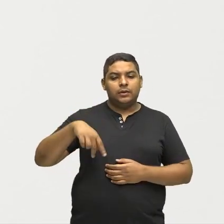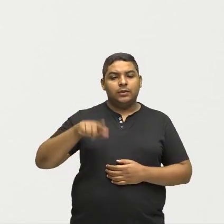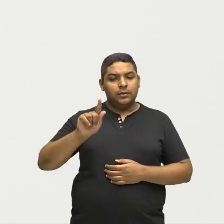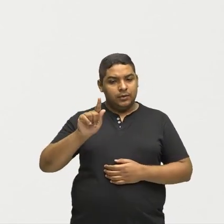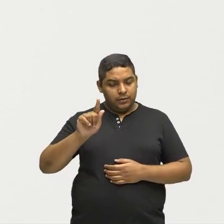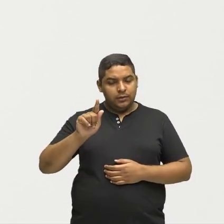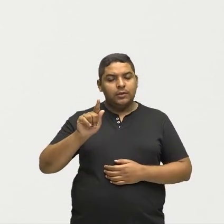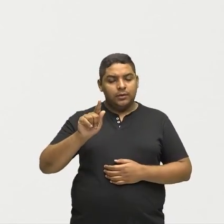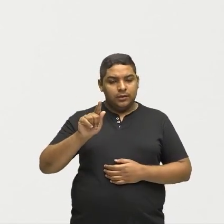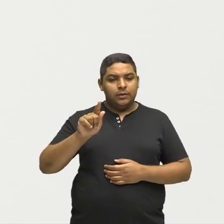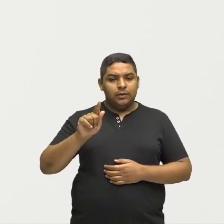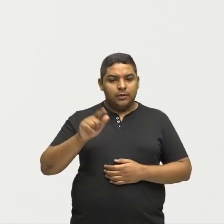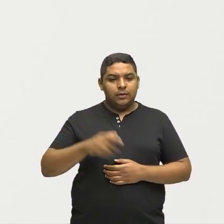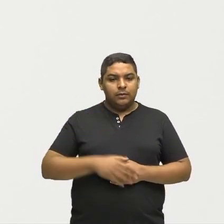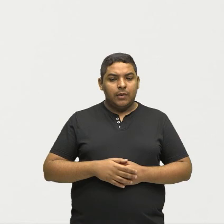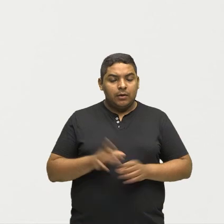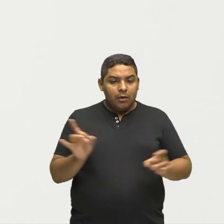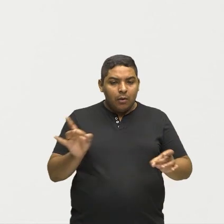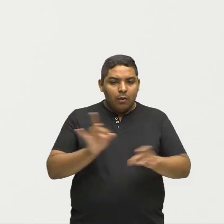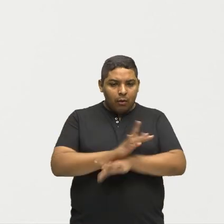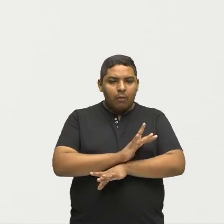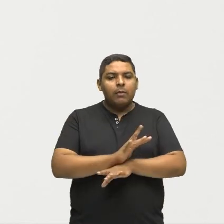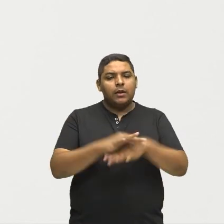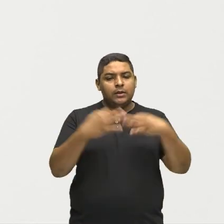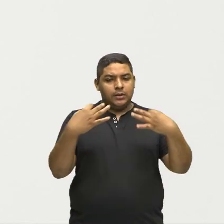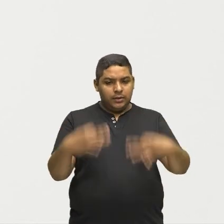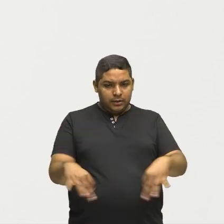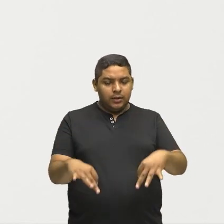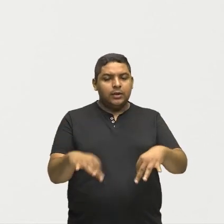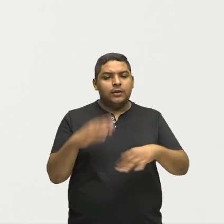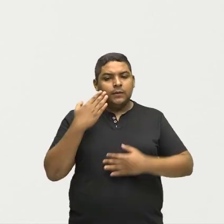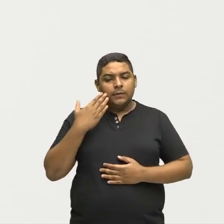para ficar no present continuous.